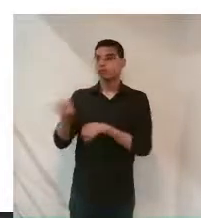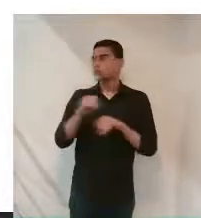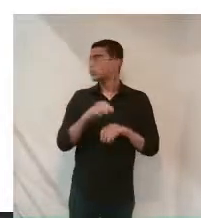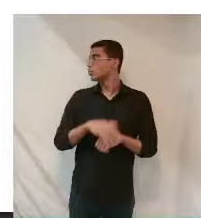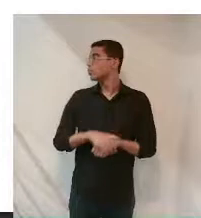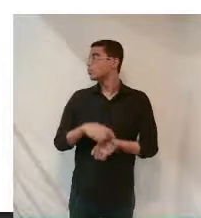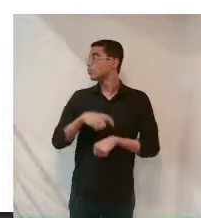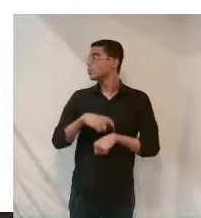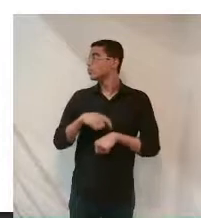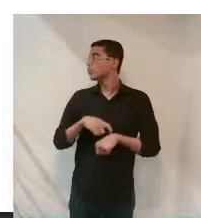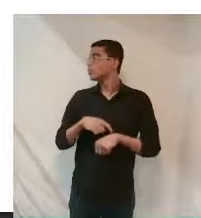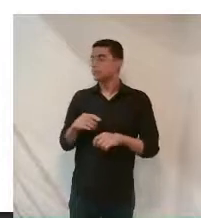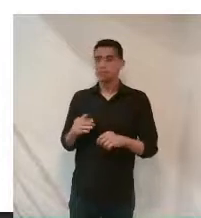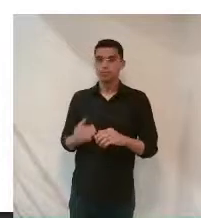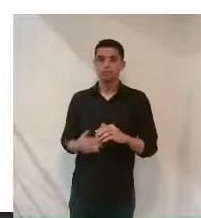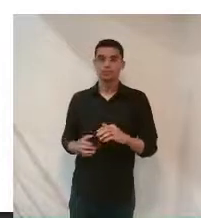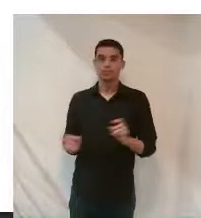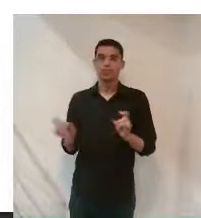em 1 minuto, prometo.